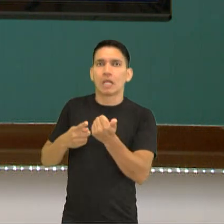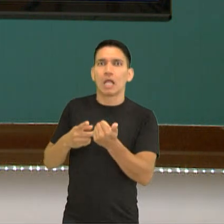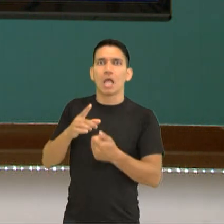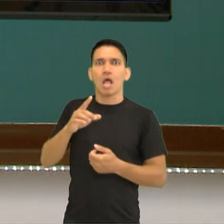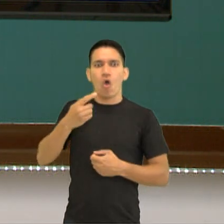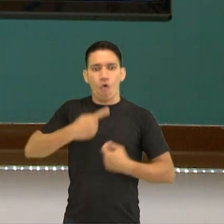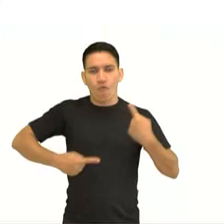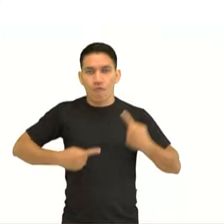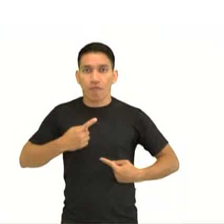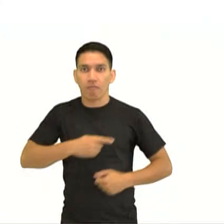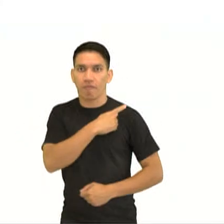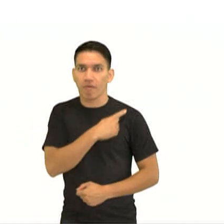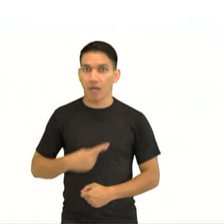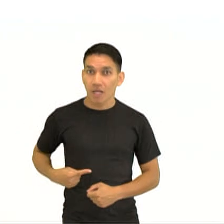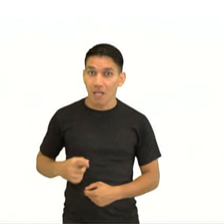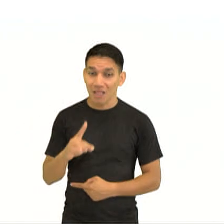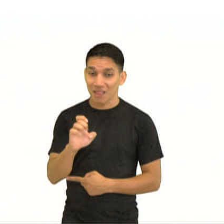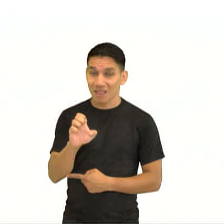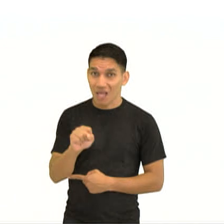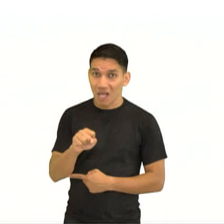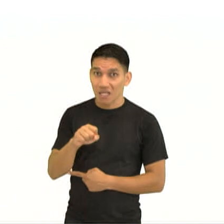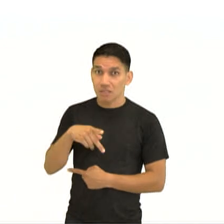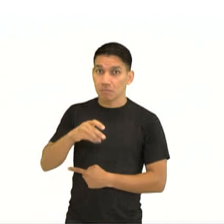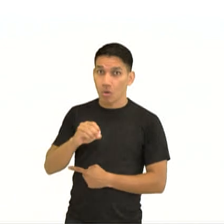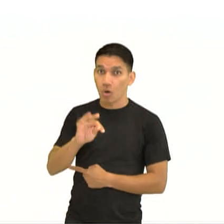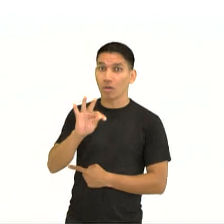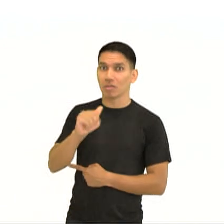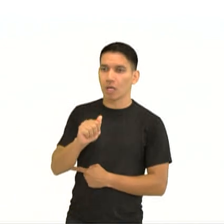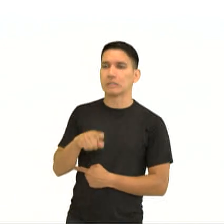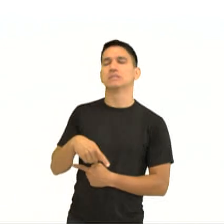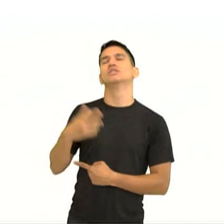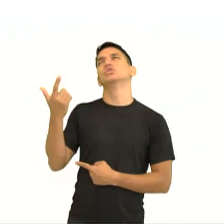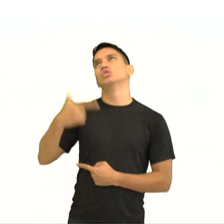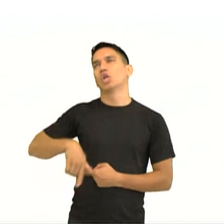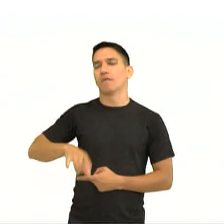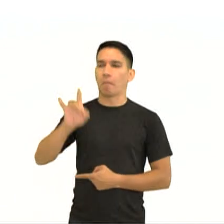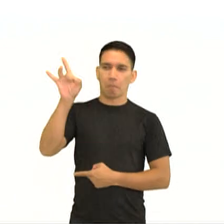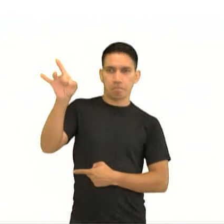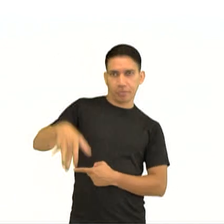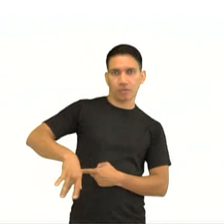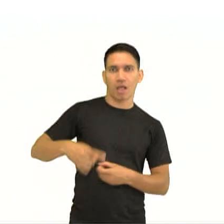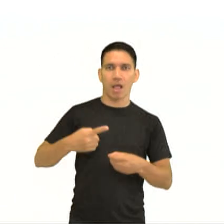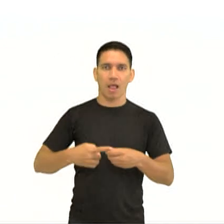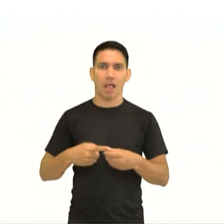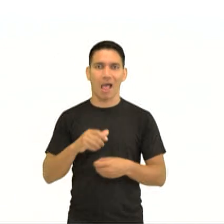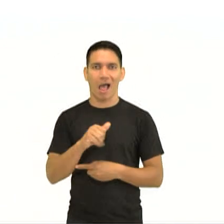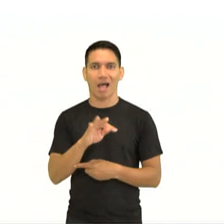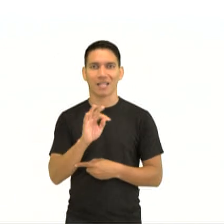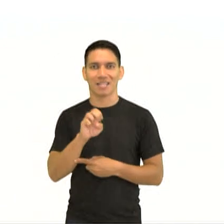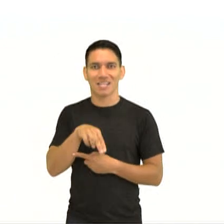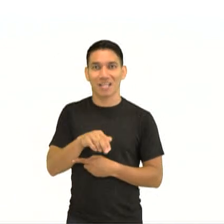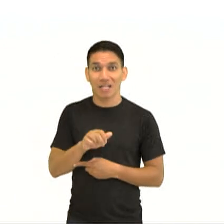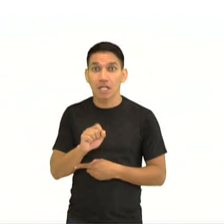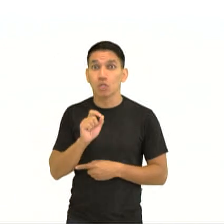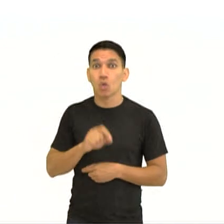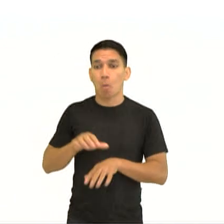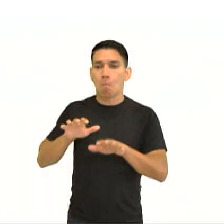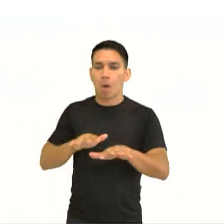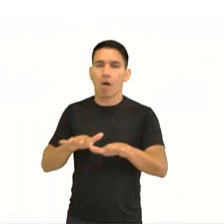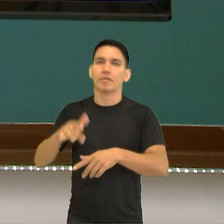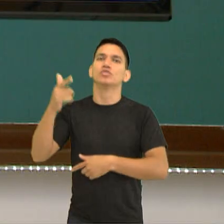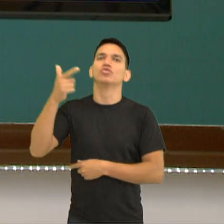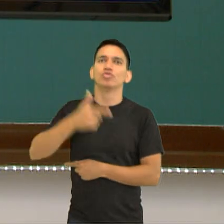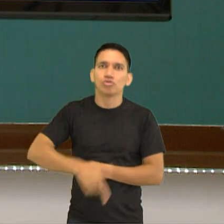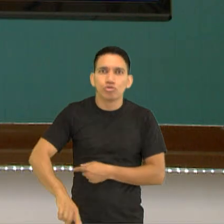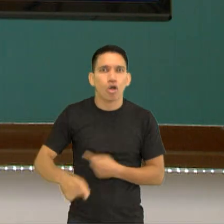então abandonar novamente Atenas, tá? Então a gente percebe aí um movimento novamente na